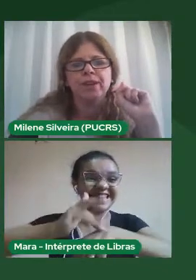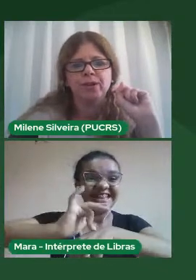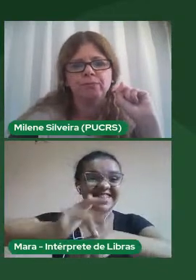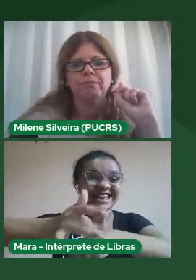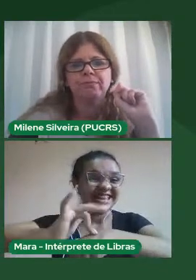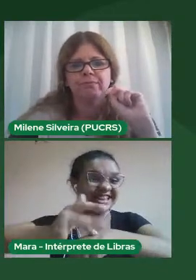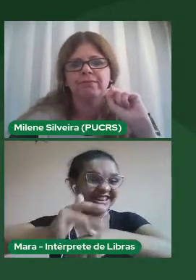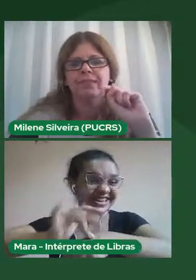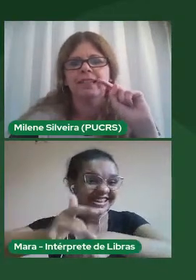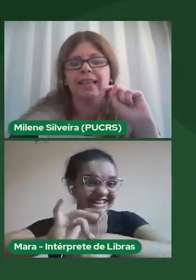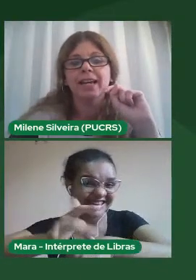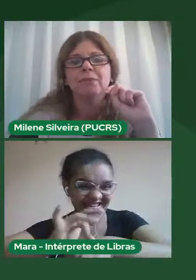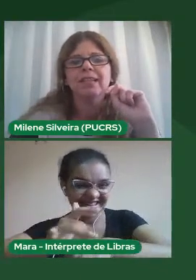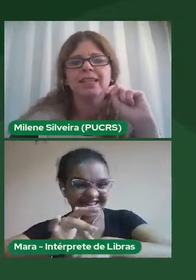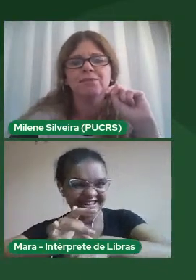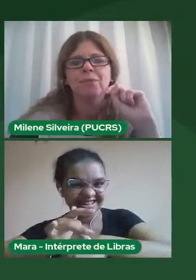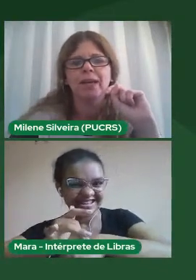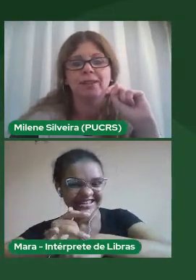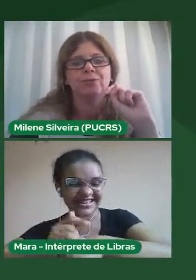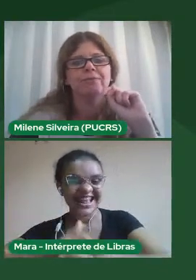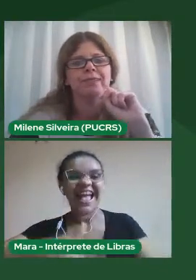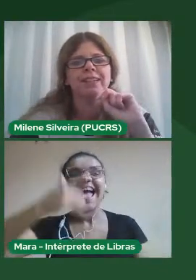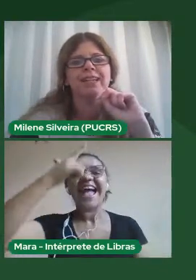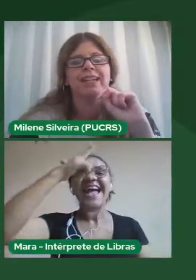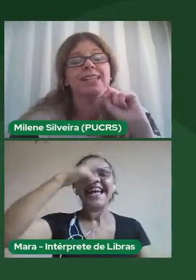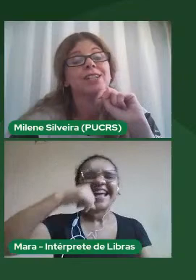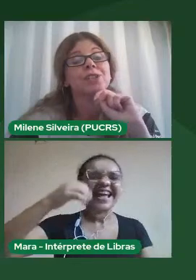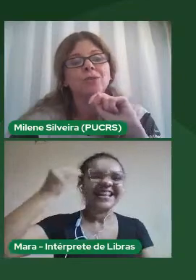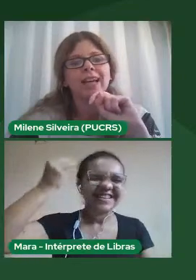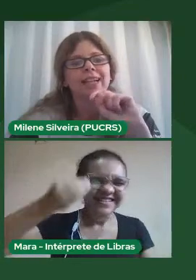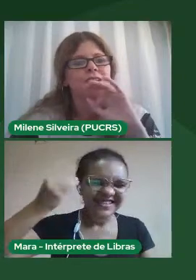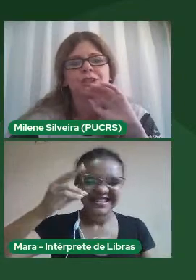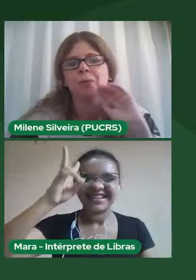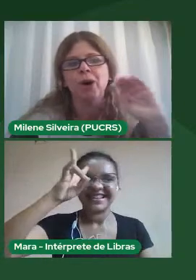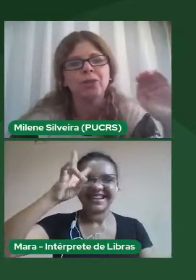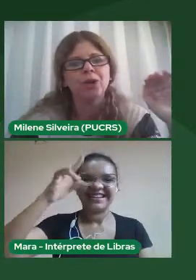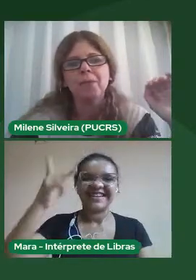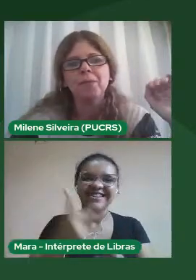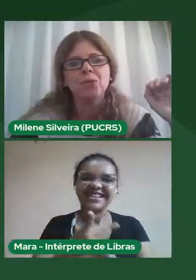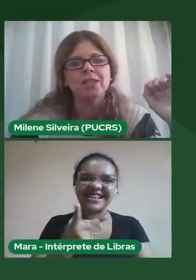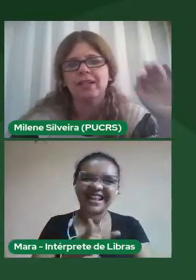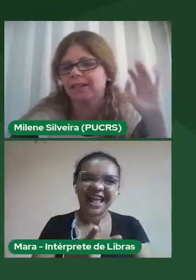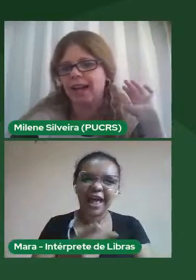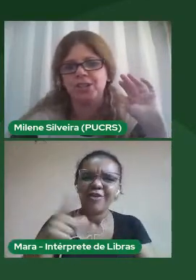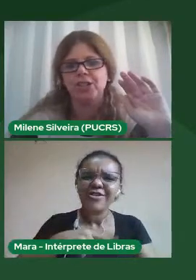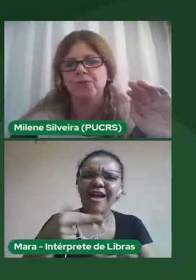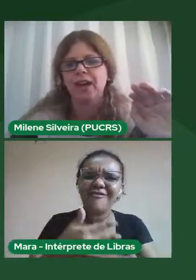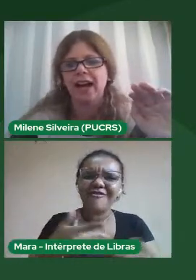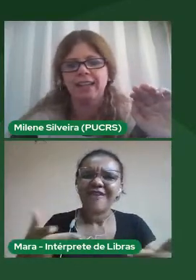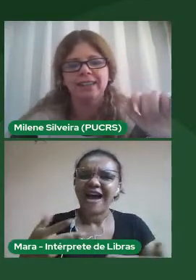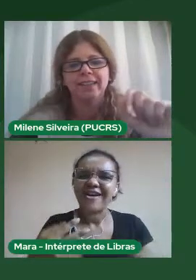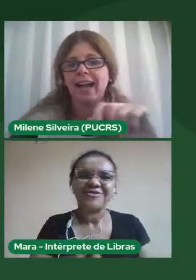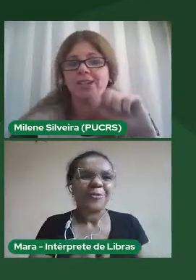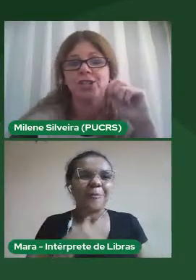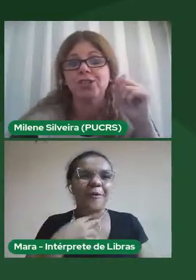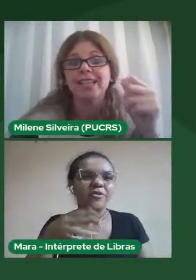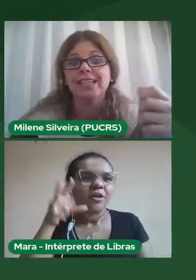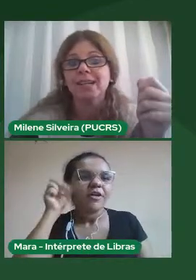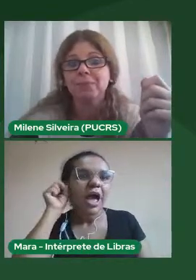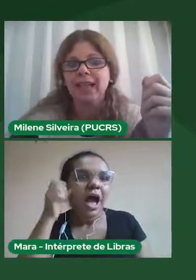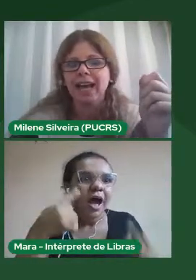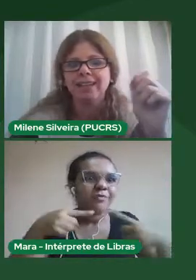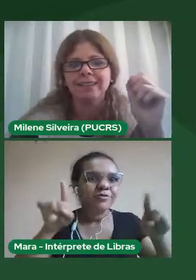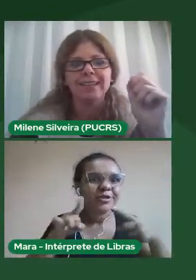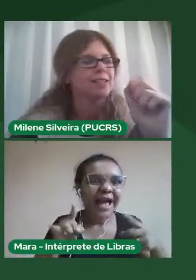Quem viveu lembra desse momento. Esse é só um deles, gente. Não pode tocar uma música. A gente vai. A gente